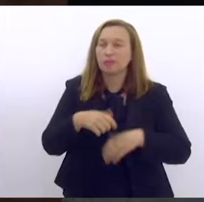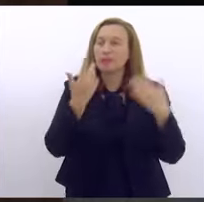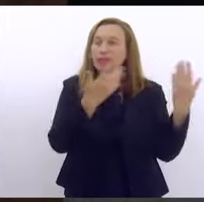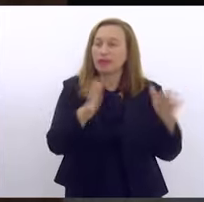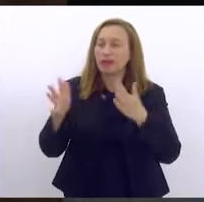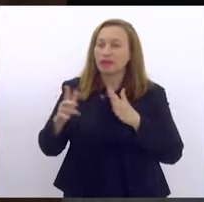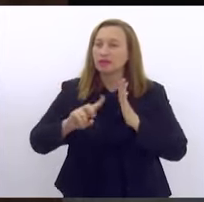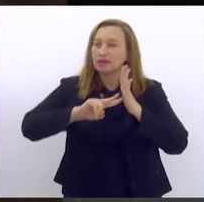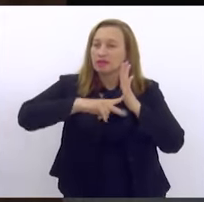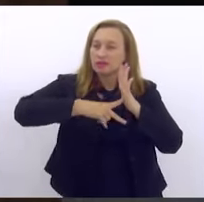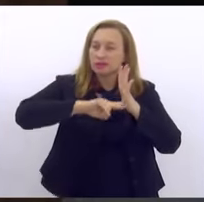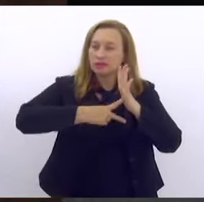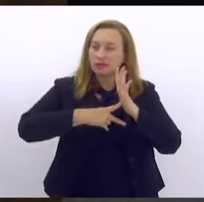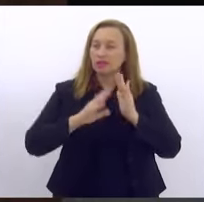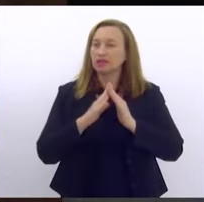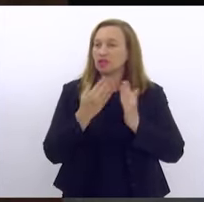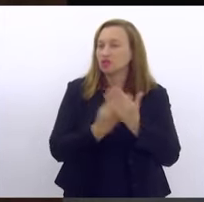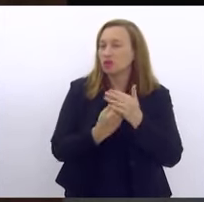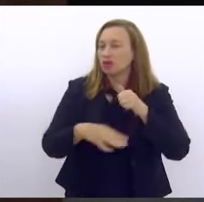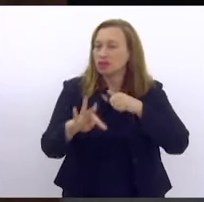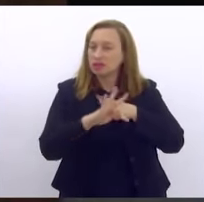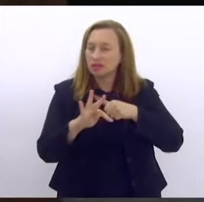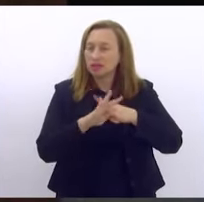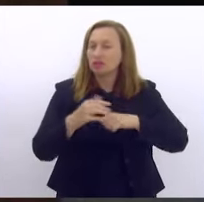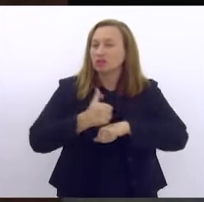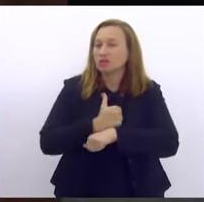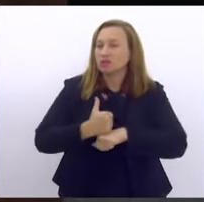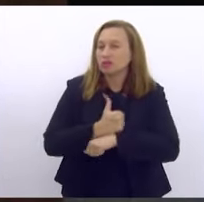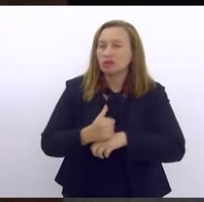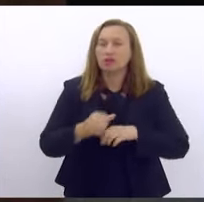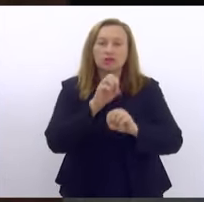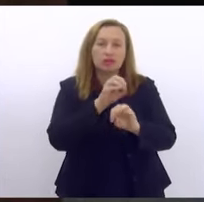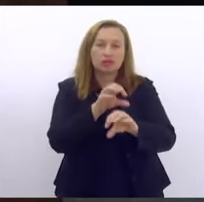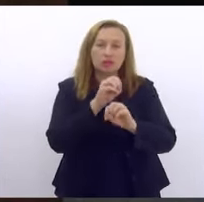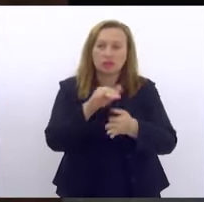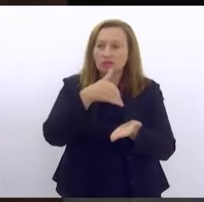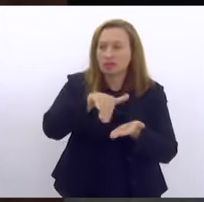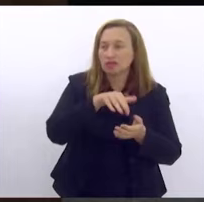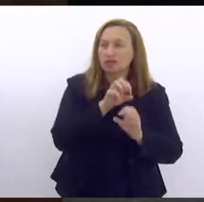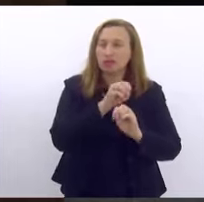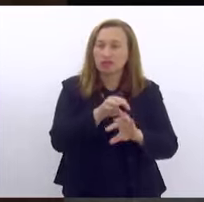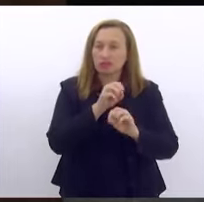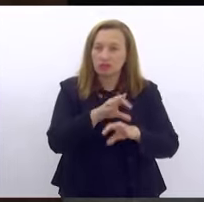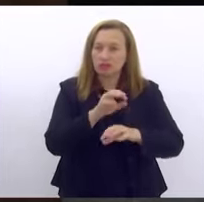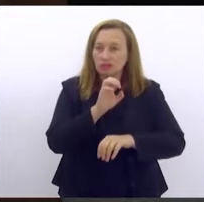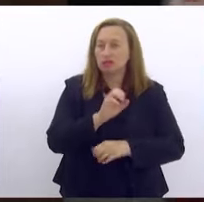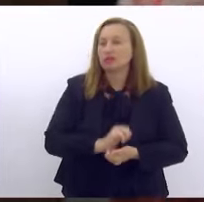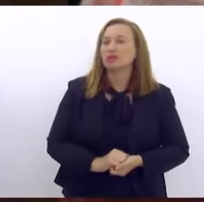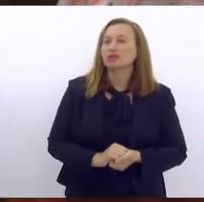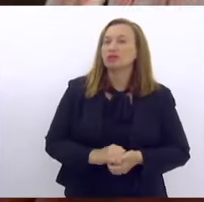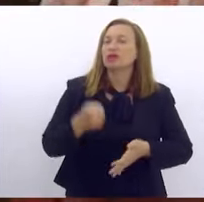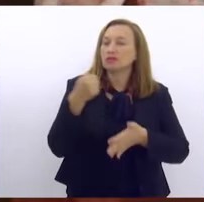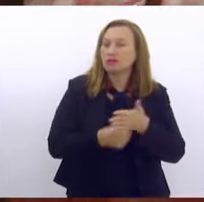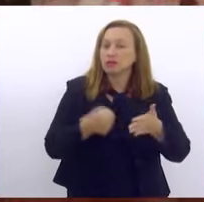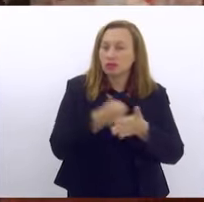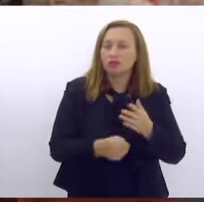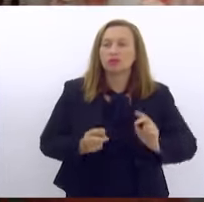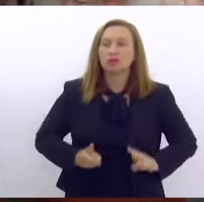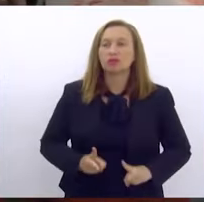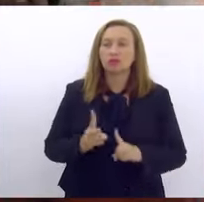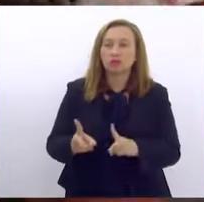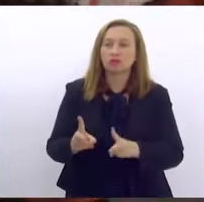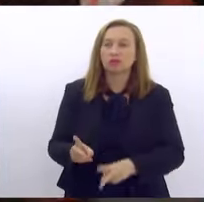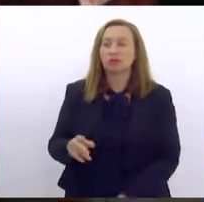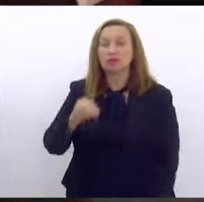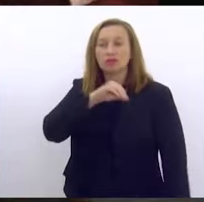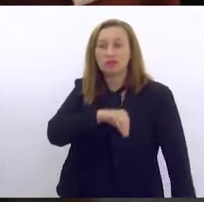ao sindicato da FAETEC, aos sindicatos dos profissionais de educação da SEDUC, e dizer que a nossa luta continua por um